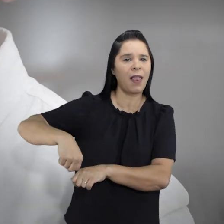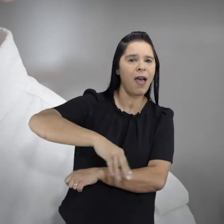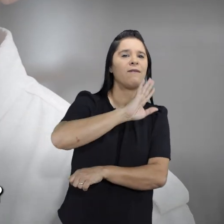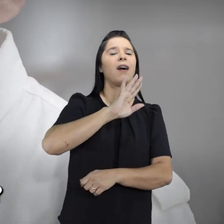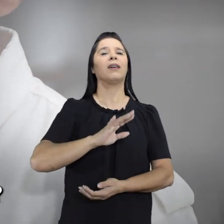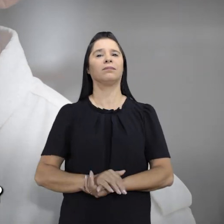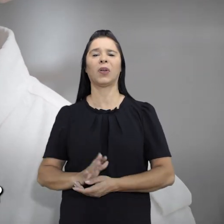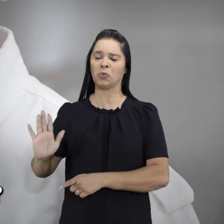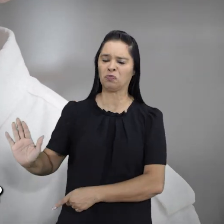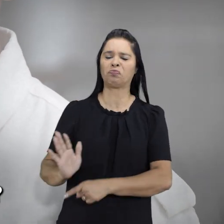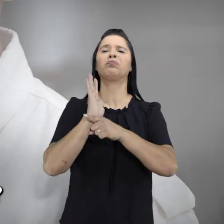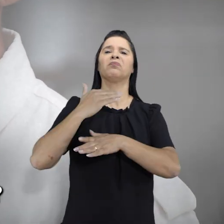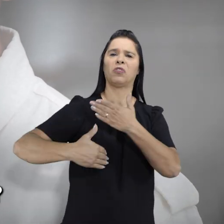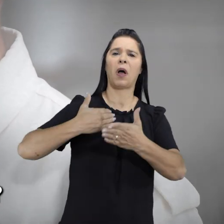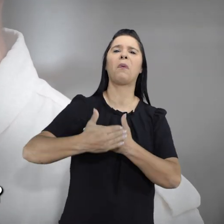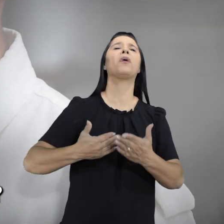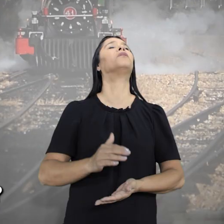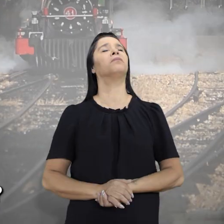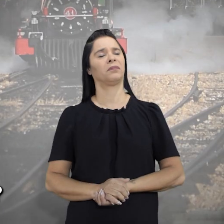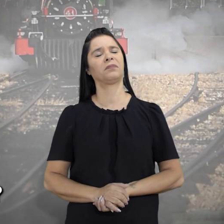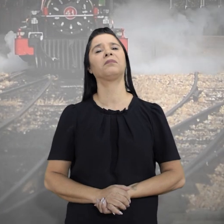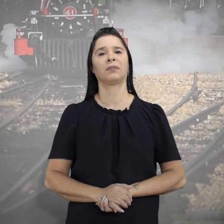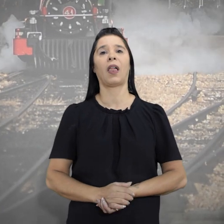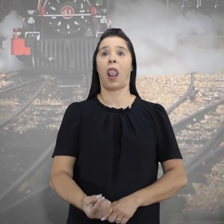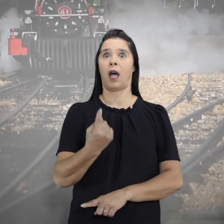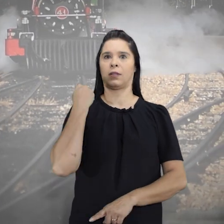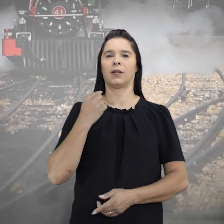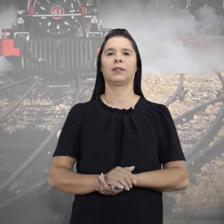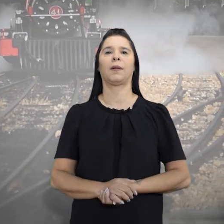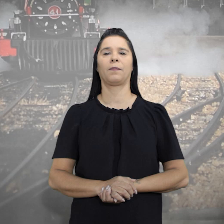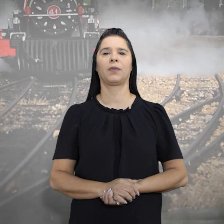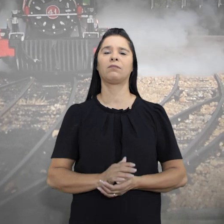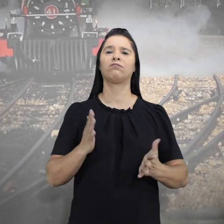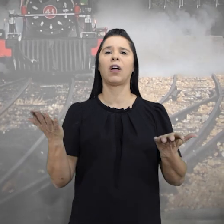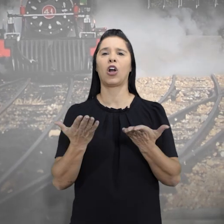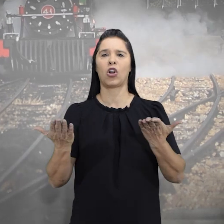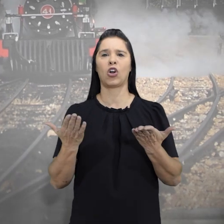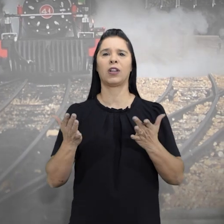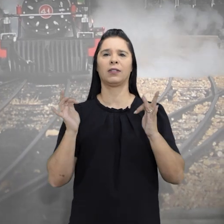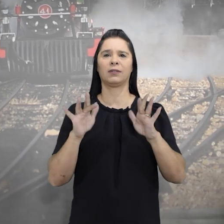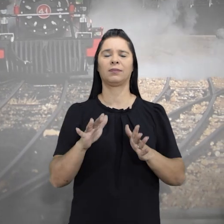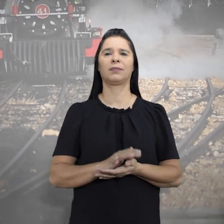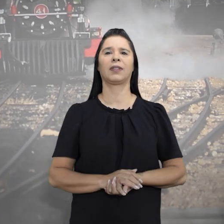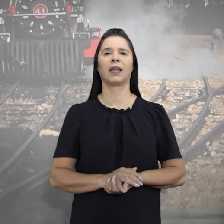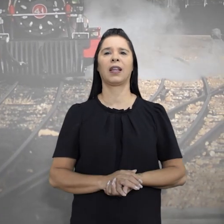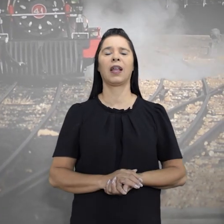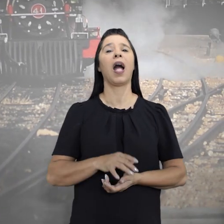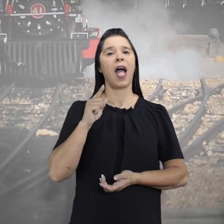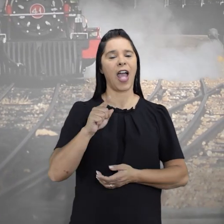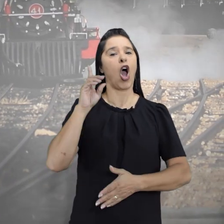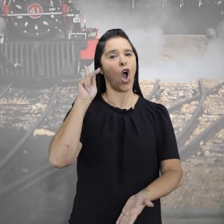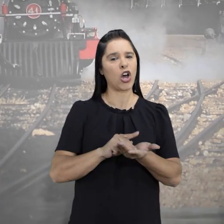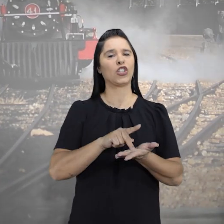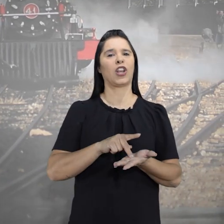entendeu? Foi assim, um ganho geral na época, né? Então esse trecho que sobrou da antiga Estrada de Ferro Oeste de Minas é o trecho original ainda,